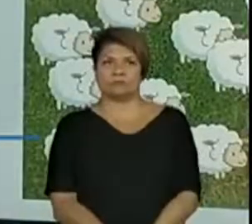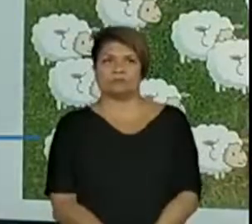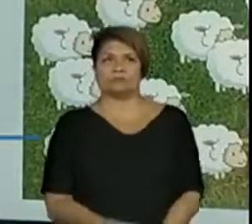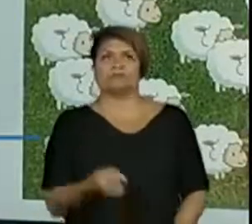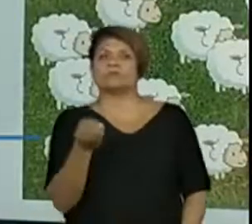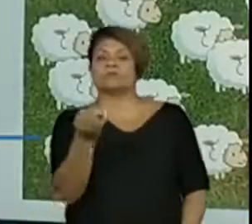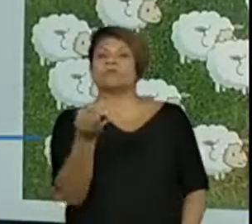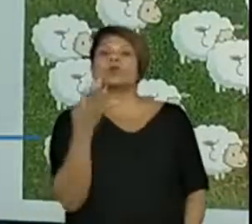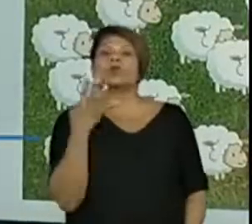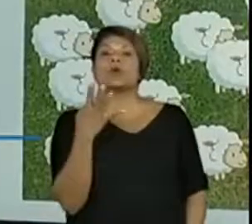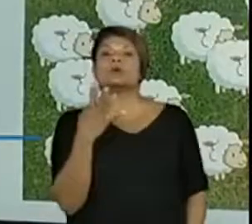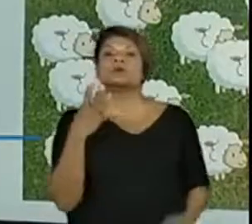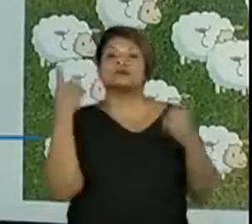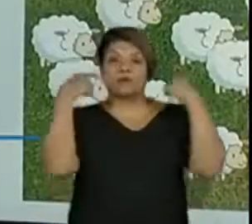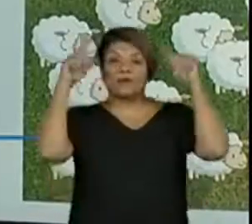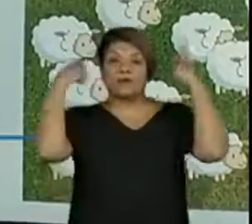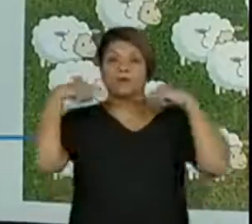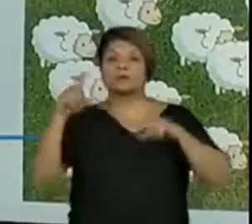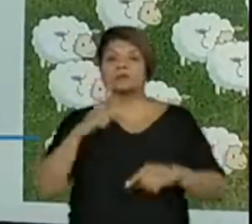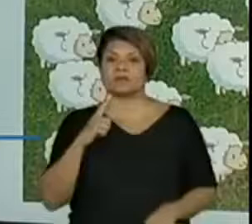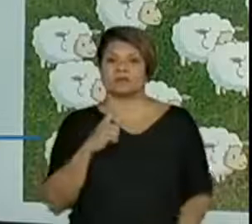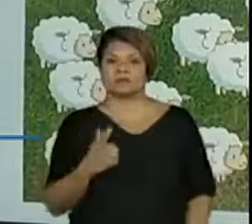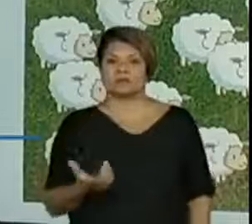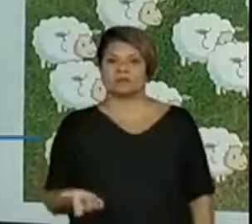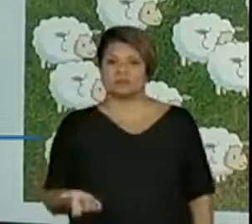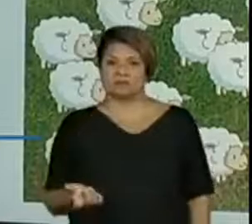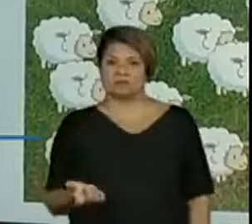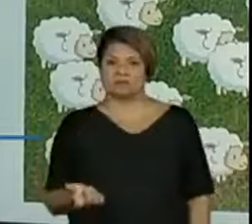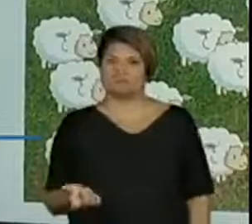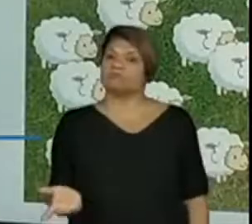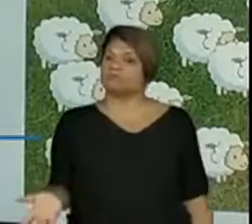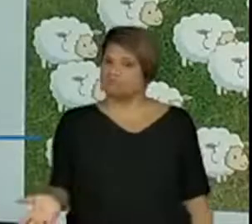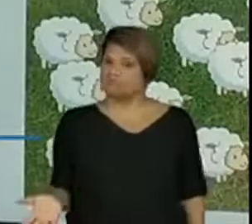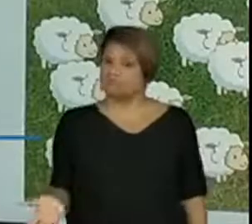Quantas ovelhas você tem, homem primitivo? Tenho as ovelhas